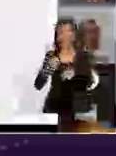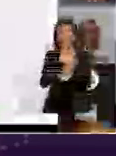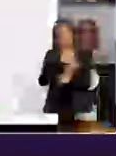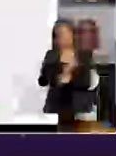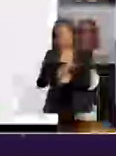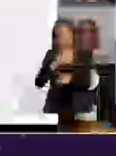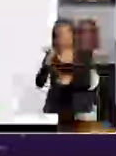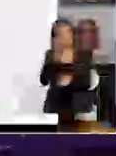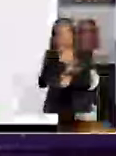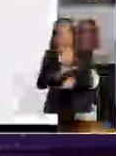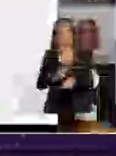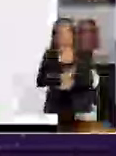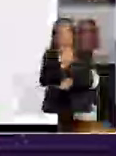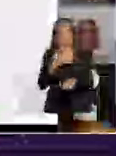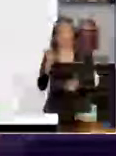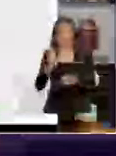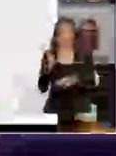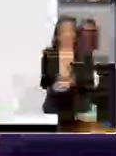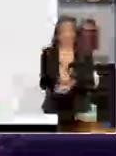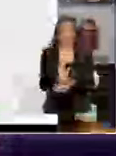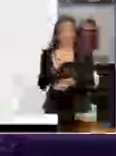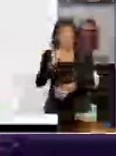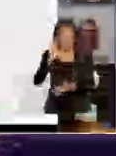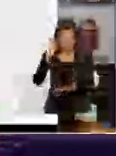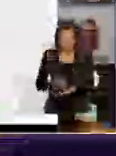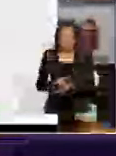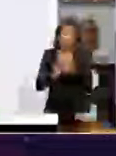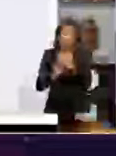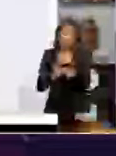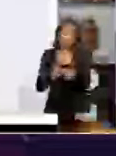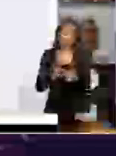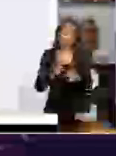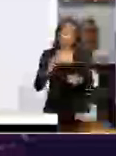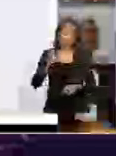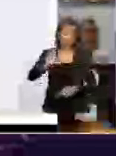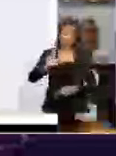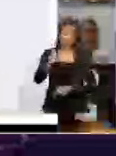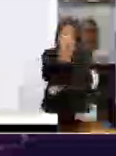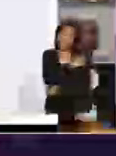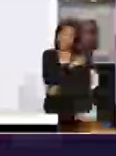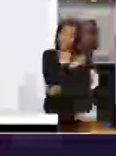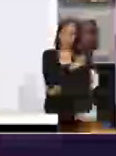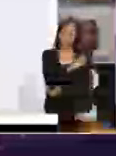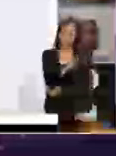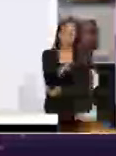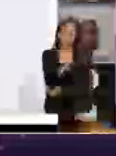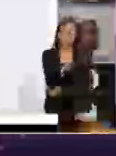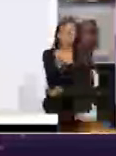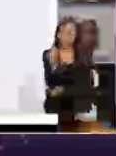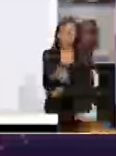salva. Em média, a gente entende que, se isso fosse verdade, a quantidade de vacinas necessárias para salvar uma vida seria em torno